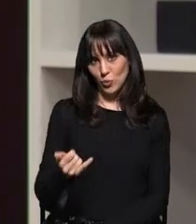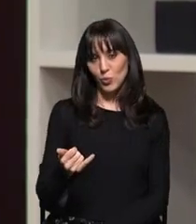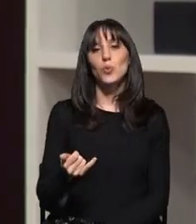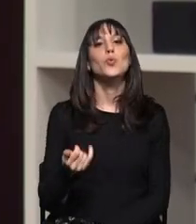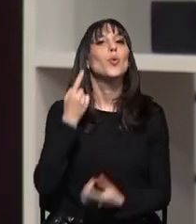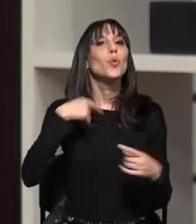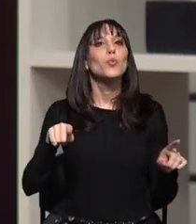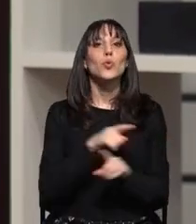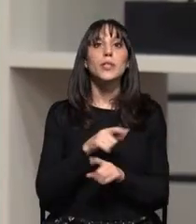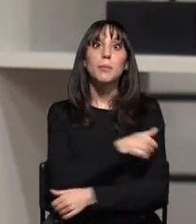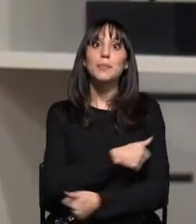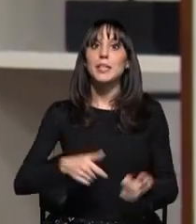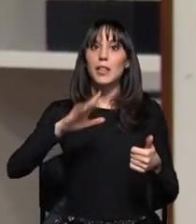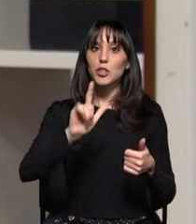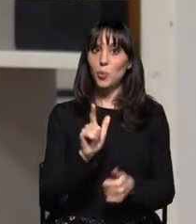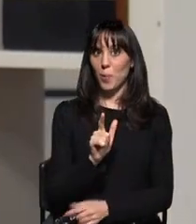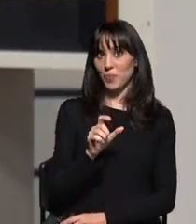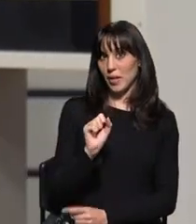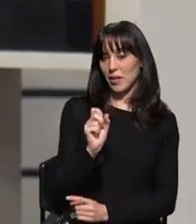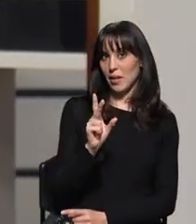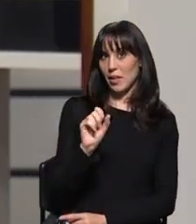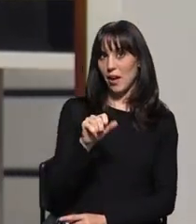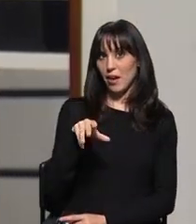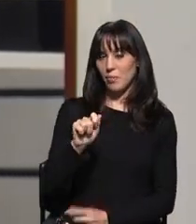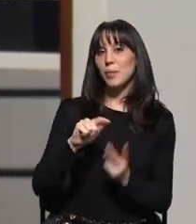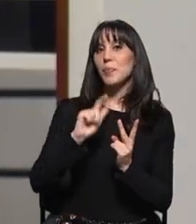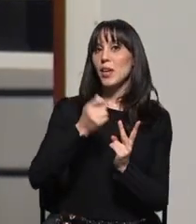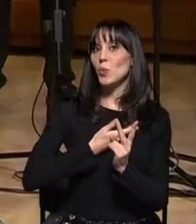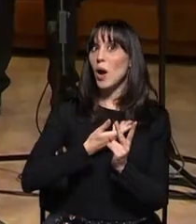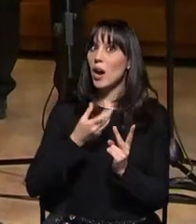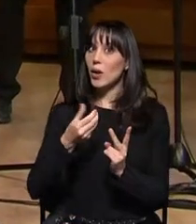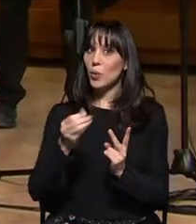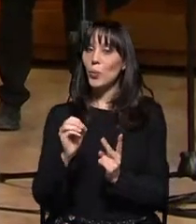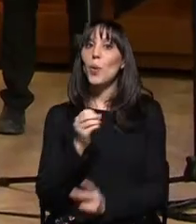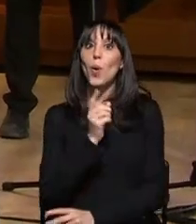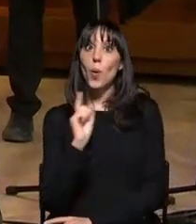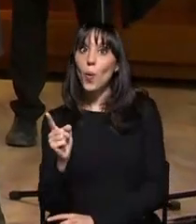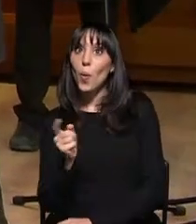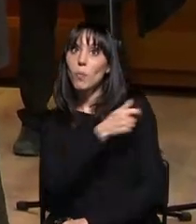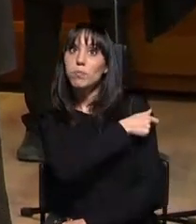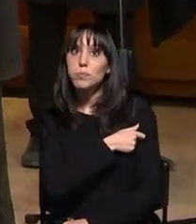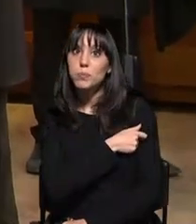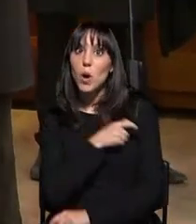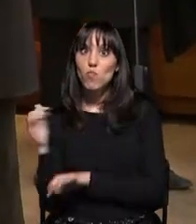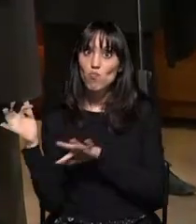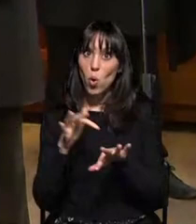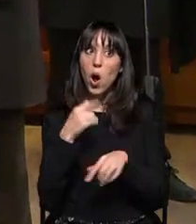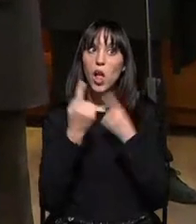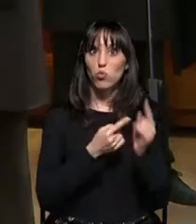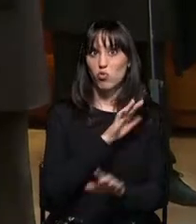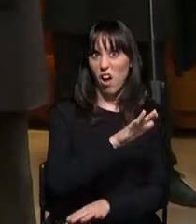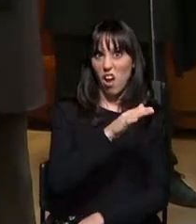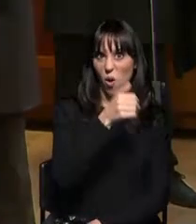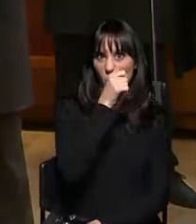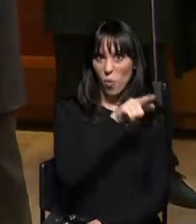Lisboa. Ora, Guilherme e Eduardo estão aqui em representação de uma grande tuna. Não sei se vieram todos, se alguns deles... estão nas aulas.